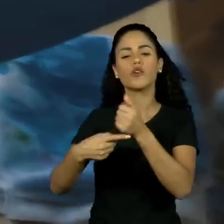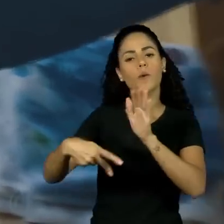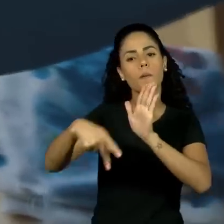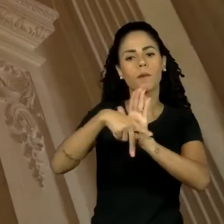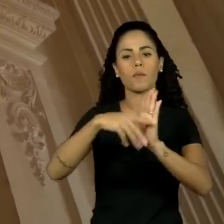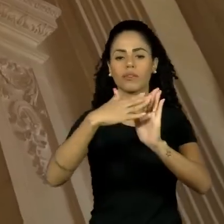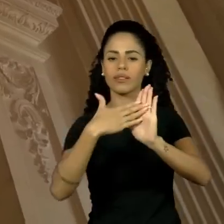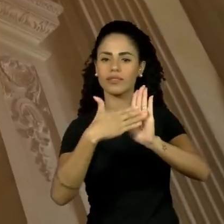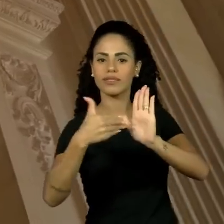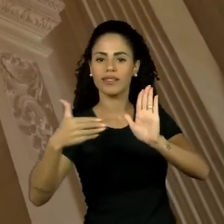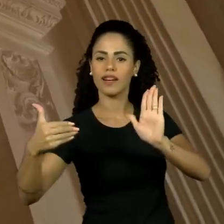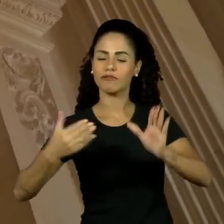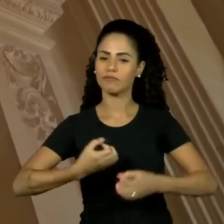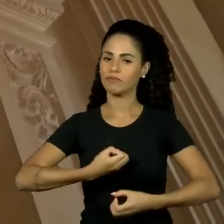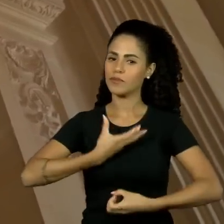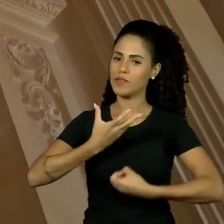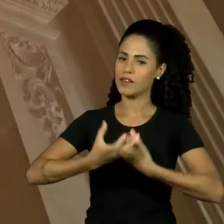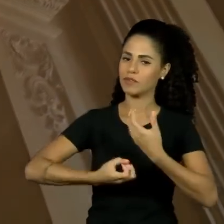e poético.